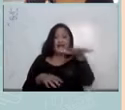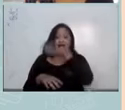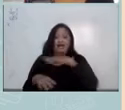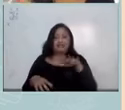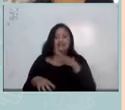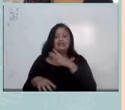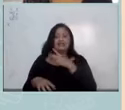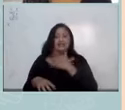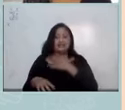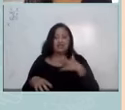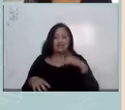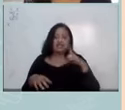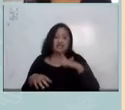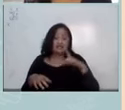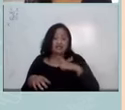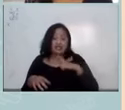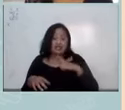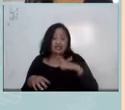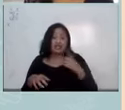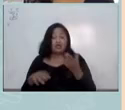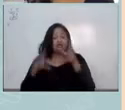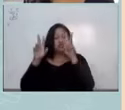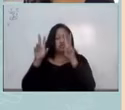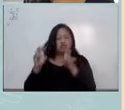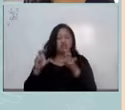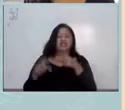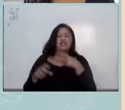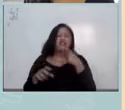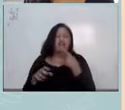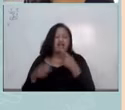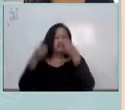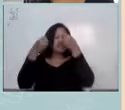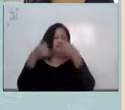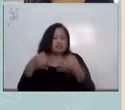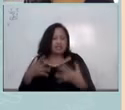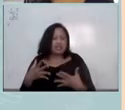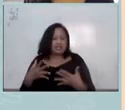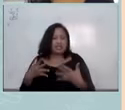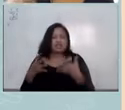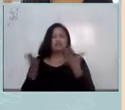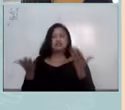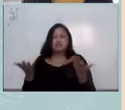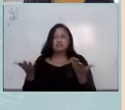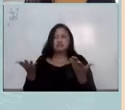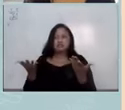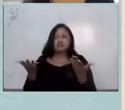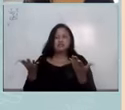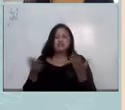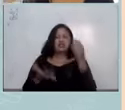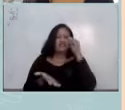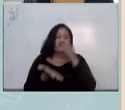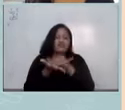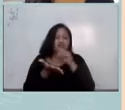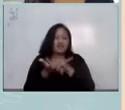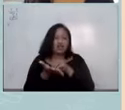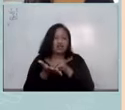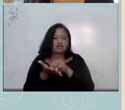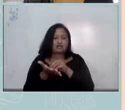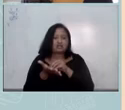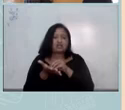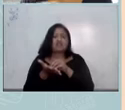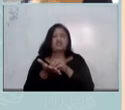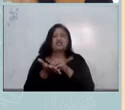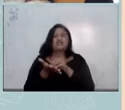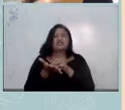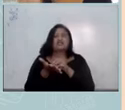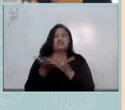tem um episódio que eles falam justamente sobre isso, sobre essa questão da falta de acesso de saneamento básico da